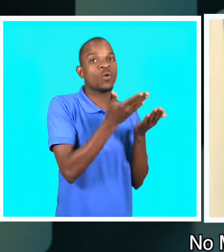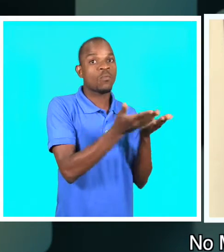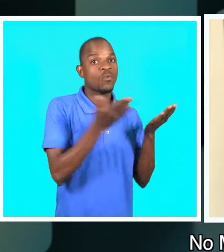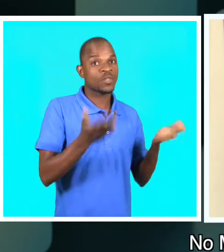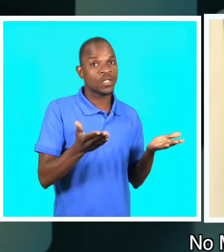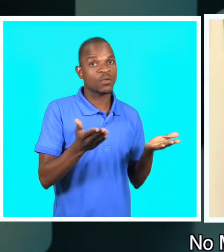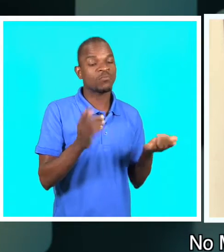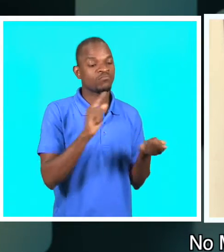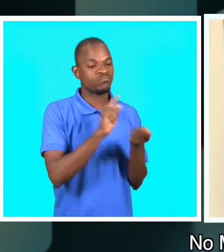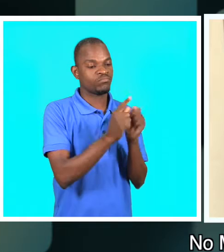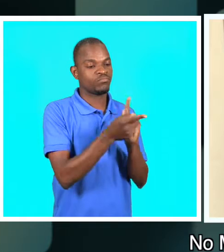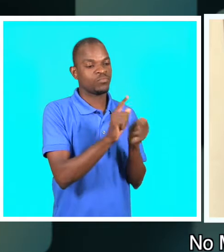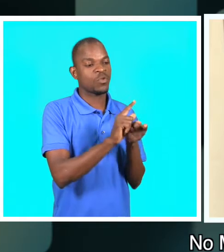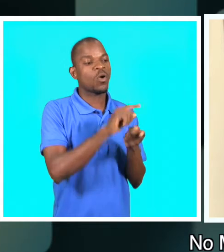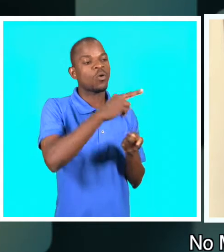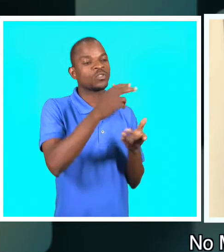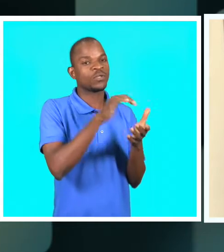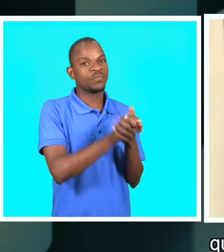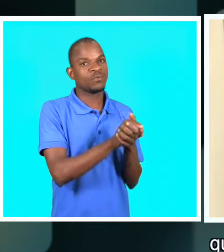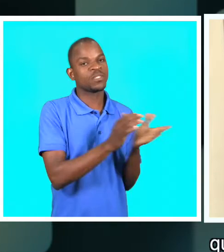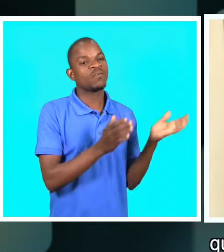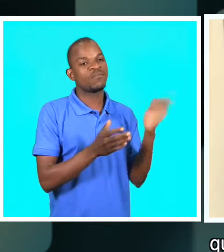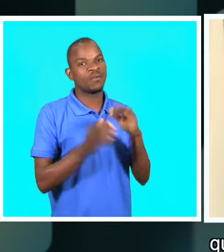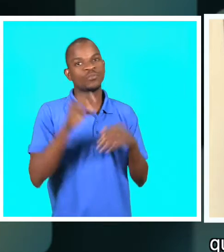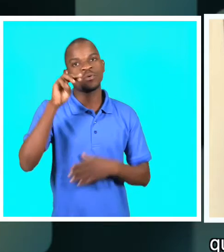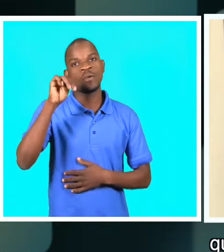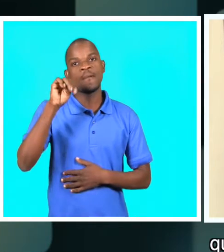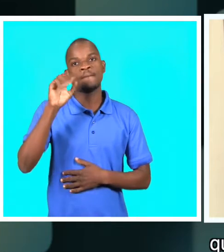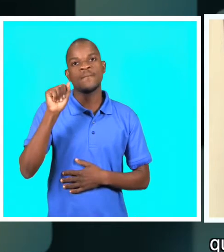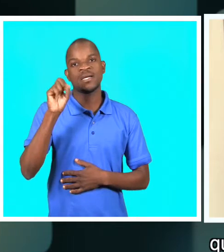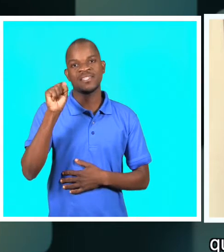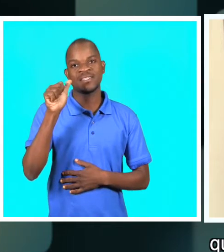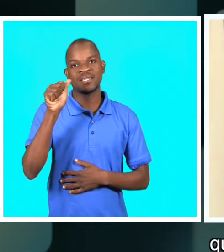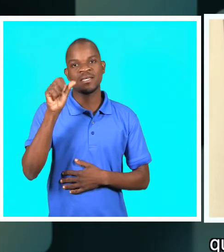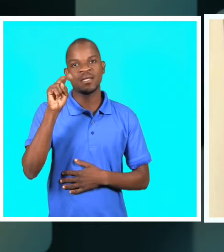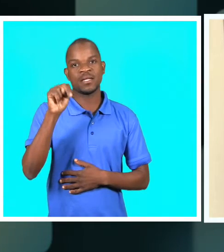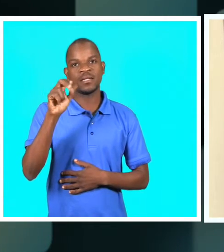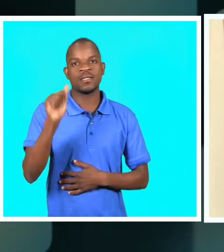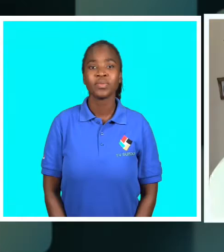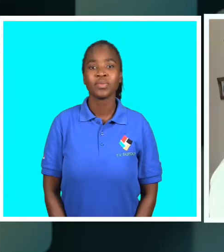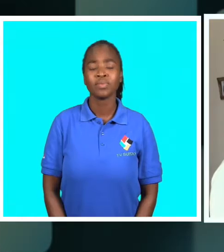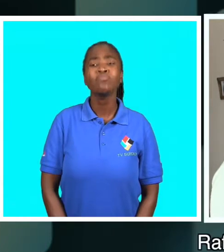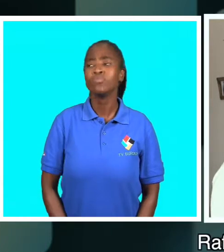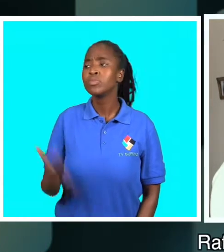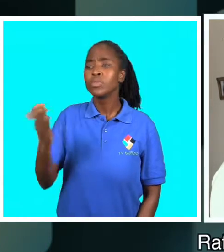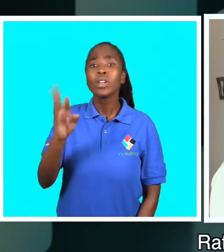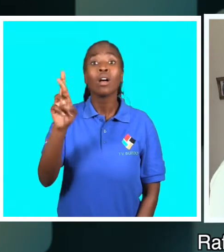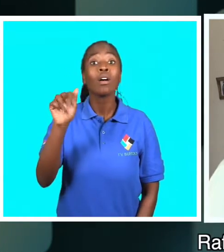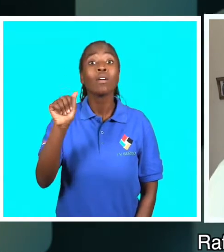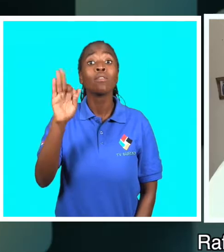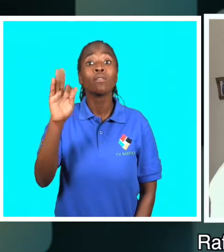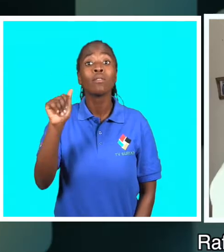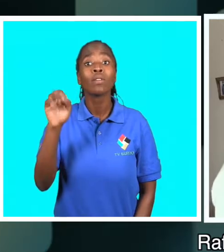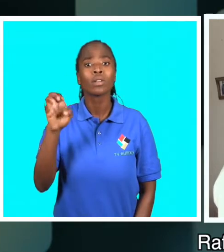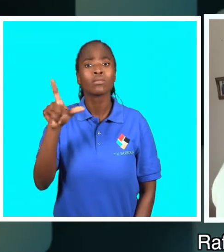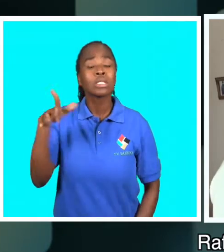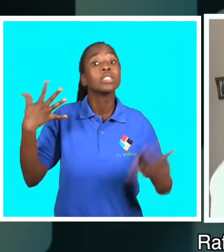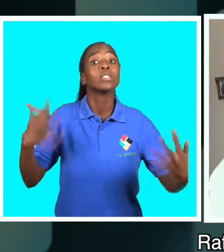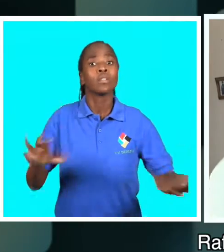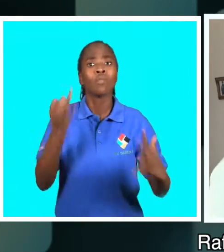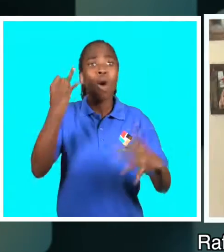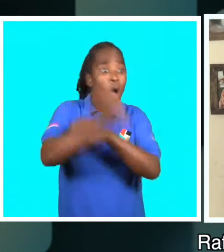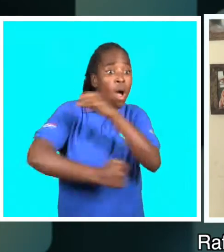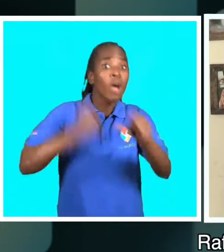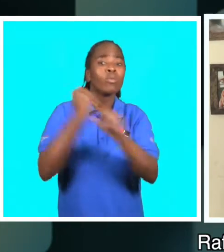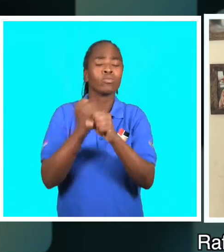museu, se encontrei com outros amigos. Me buscaram para aqui na maçana. Rafael viveu